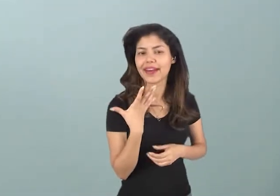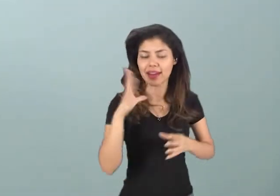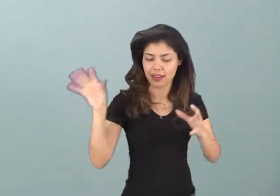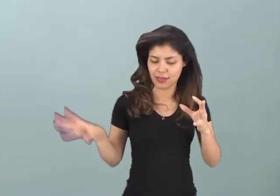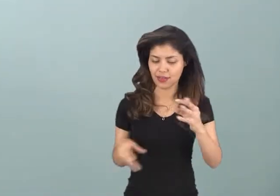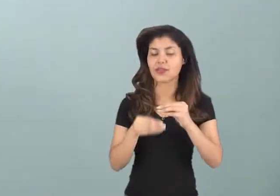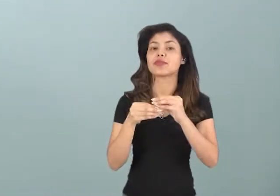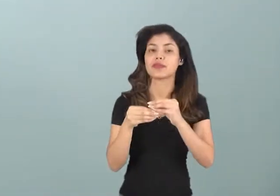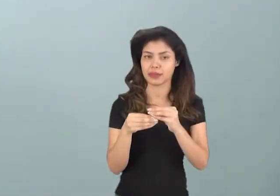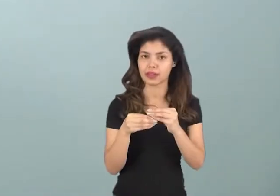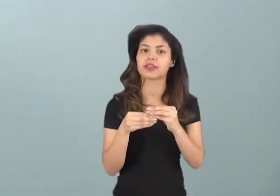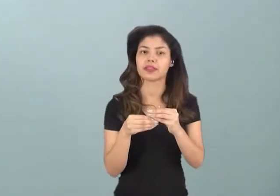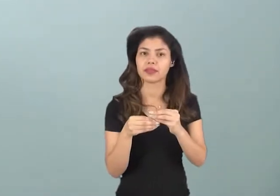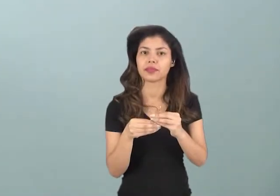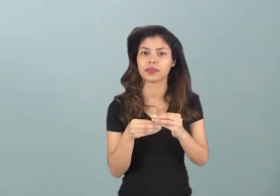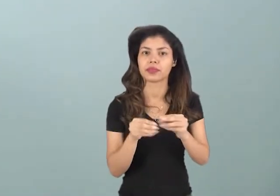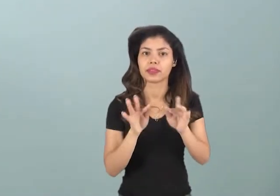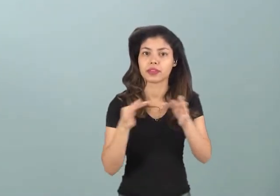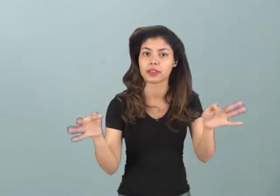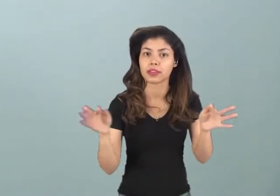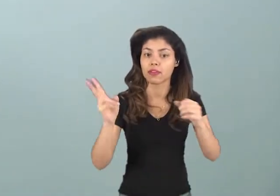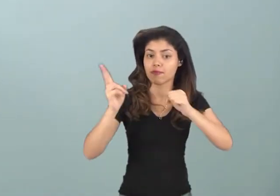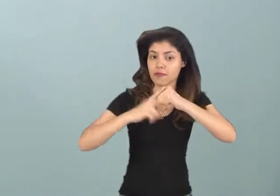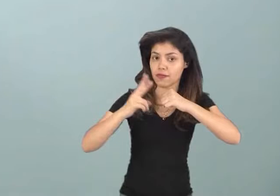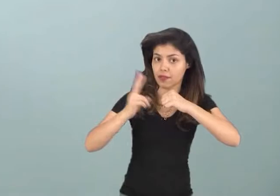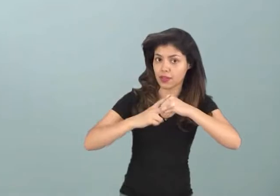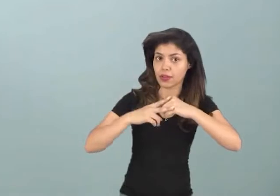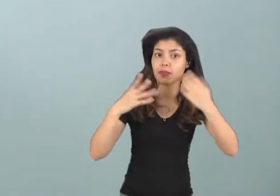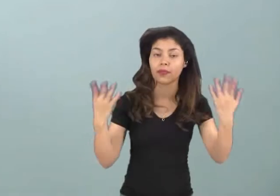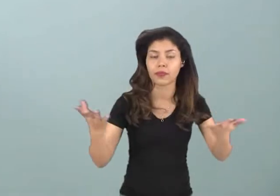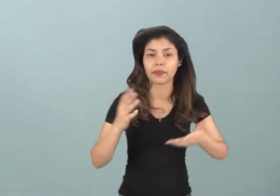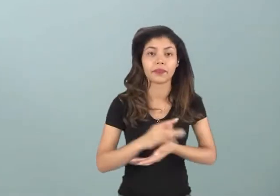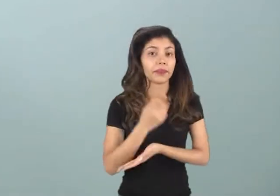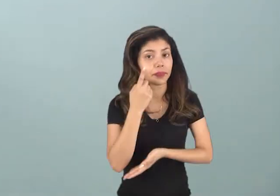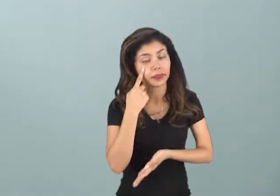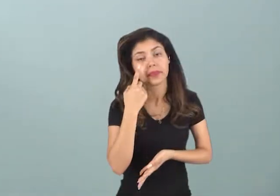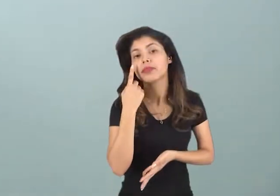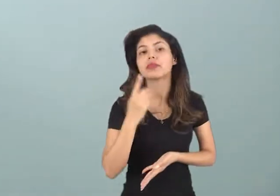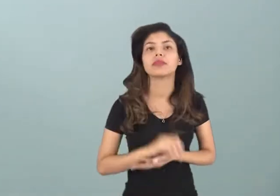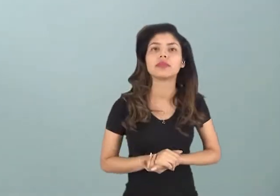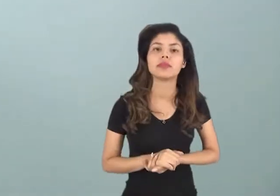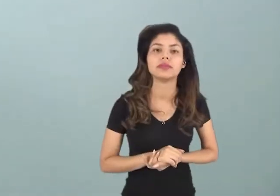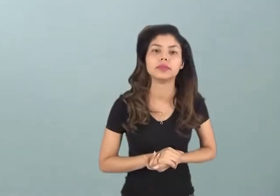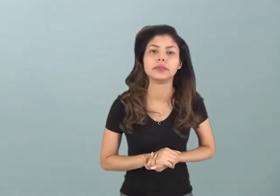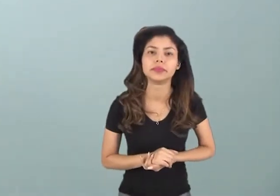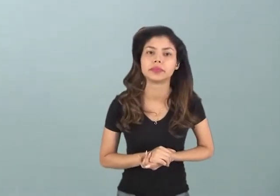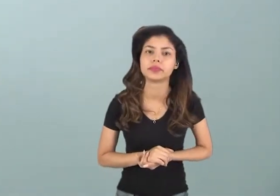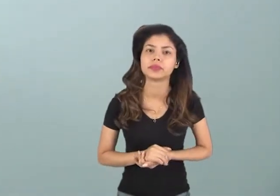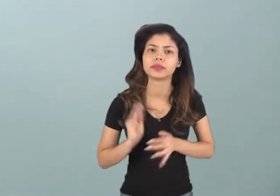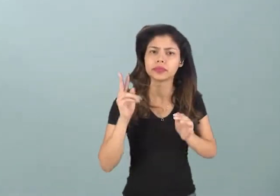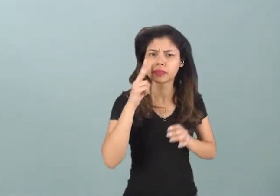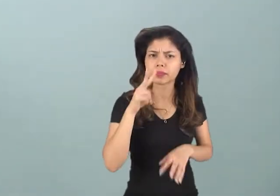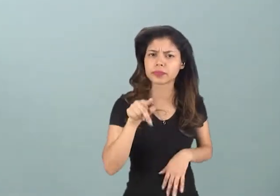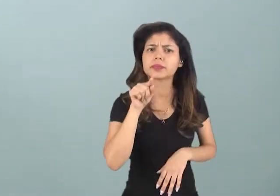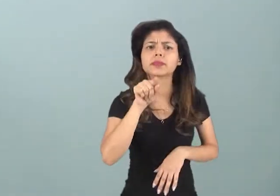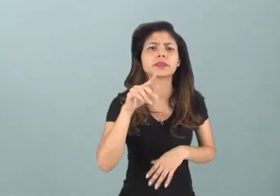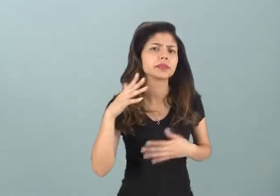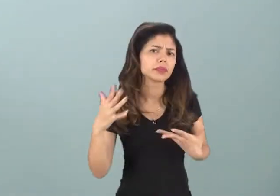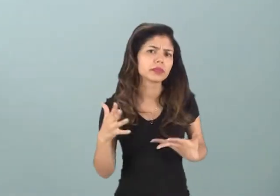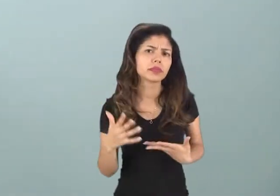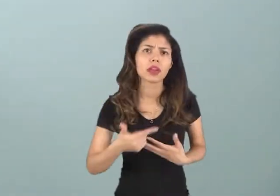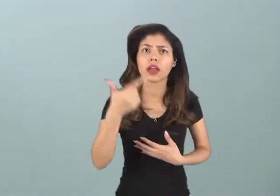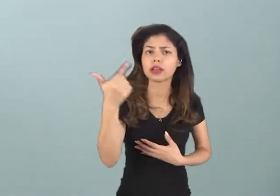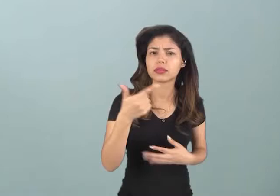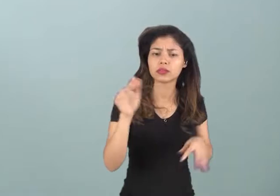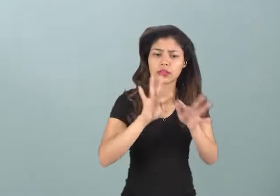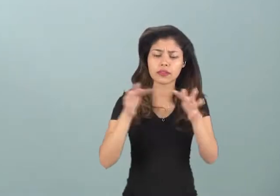ele recebeu é uma frase com verbo. Gente, olha só, o que nós concluímos aqui? Que essa